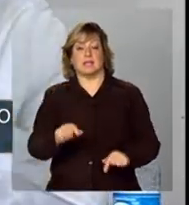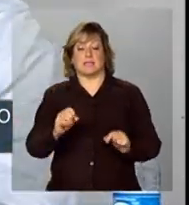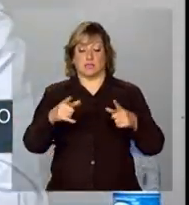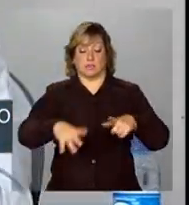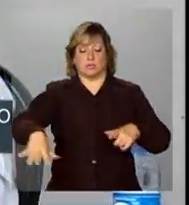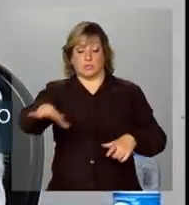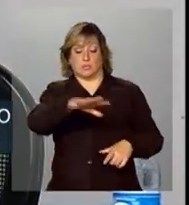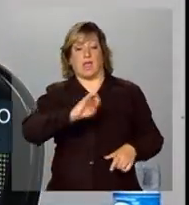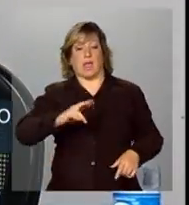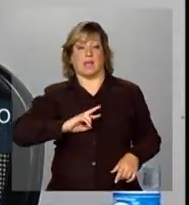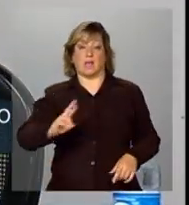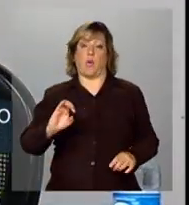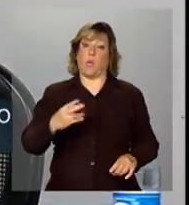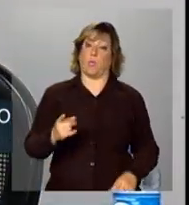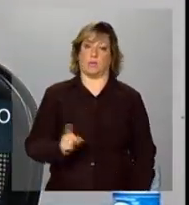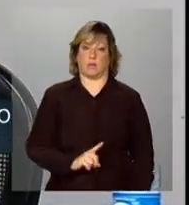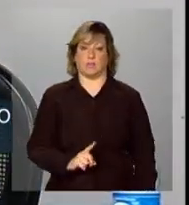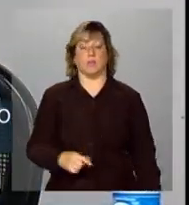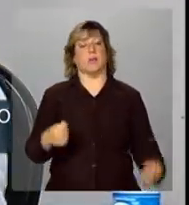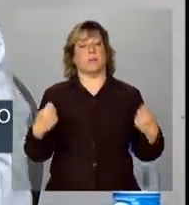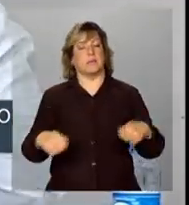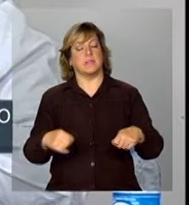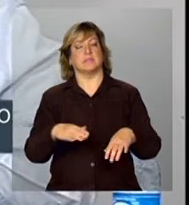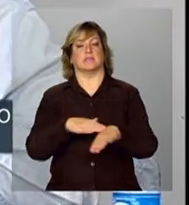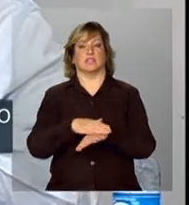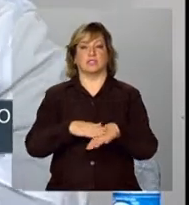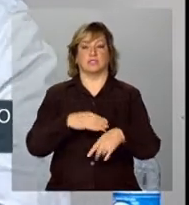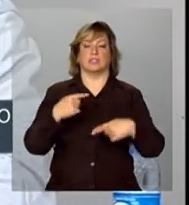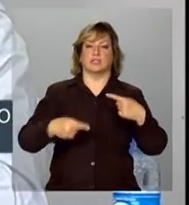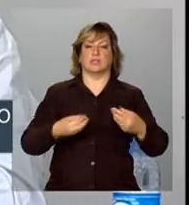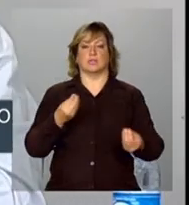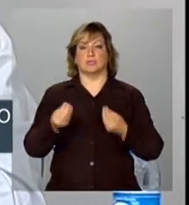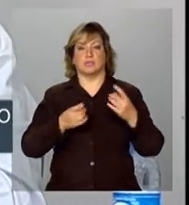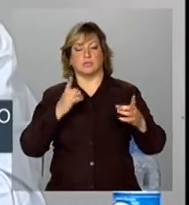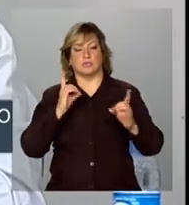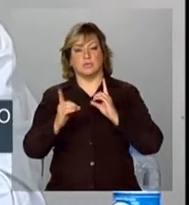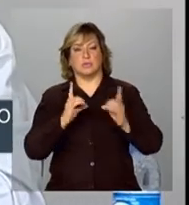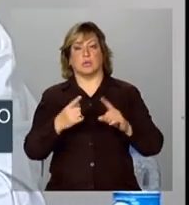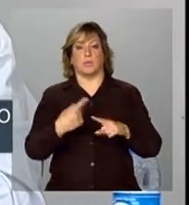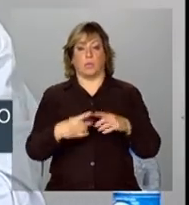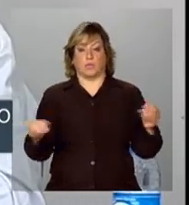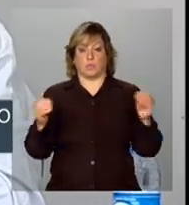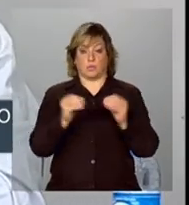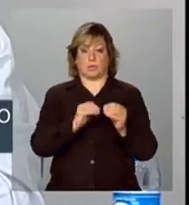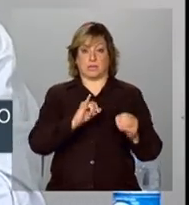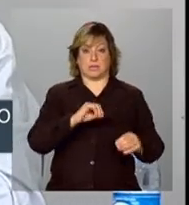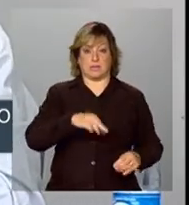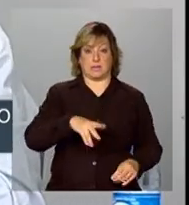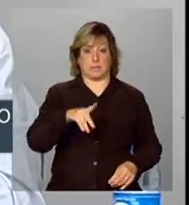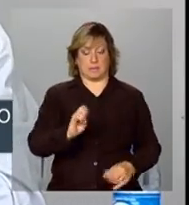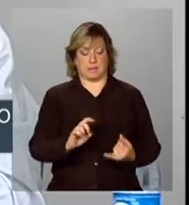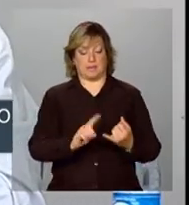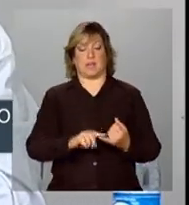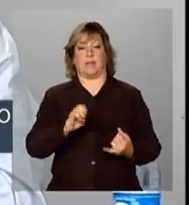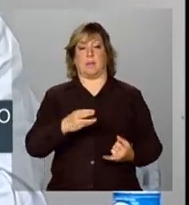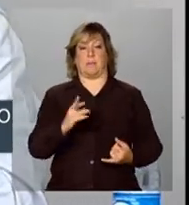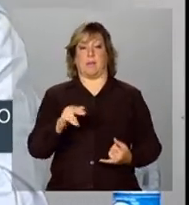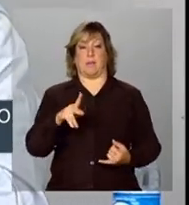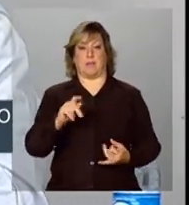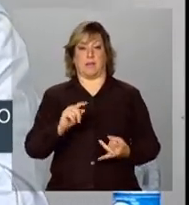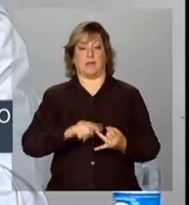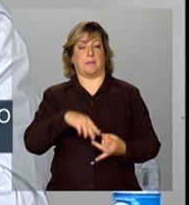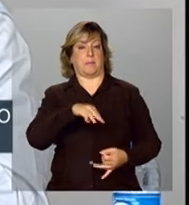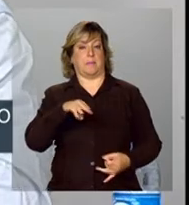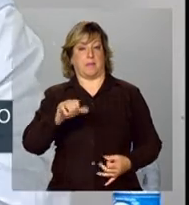é uma resposta ou não. É preciso discutir, porque na hora que nós juntamos INPE, Embrapa e Ministério do Meio Ambiente, nós